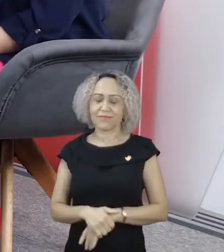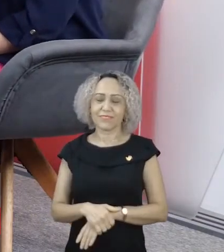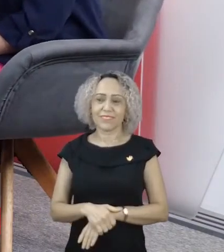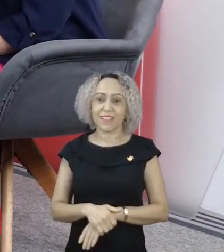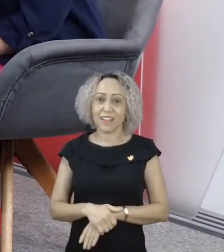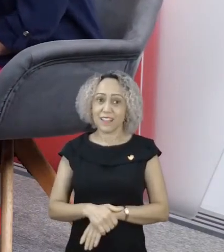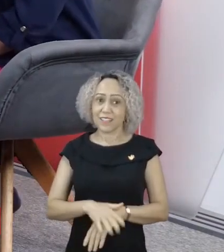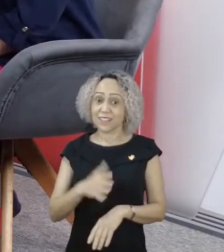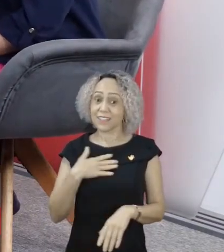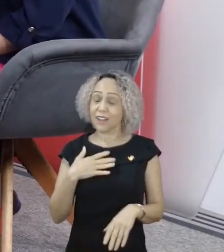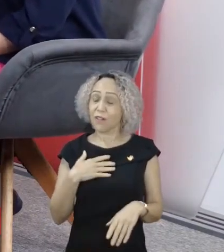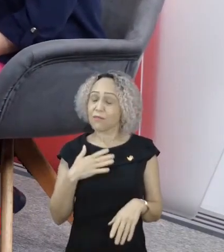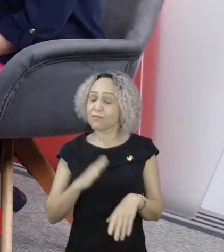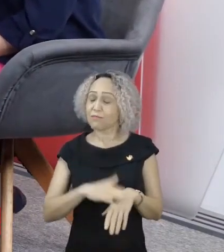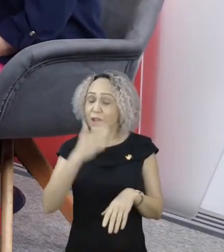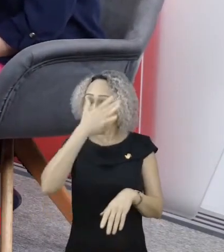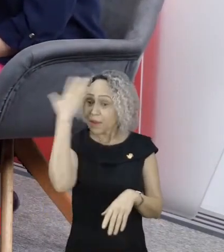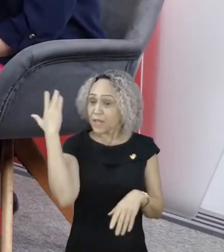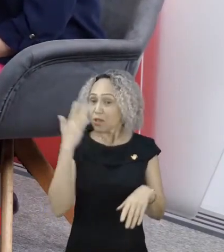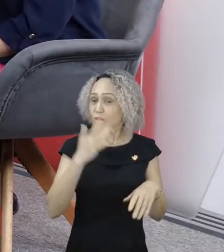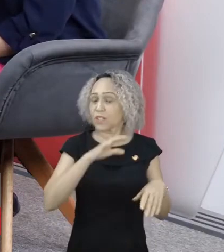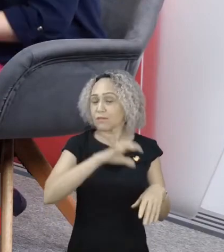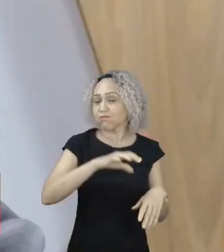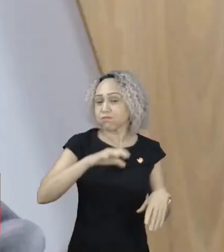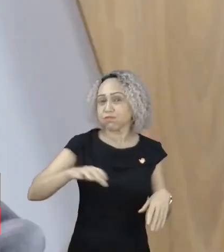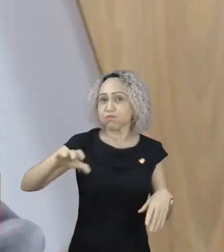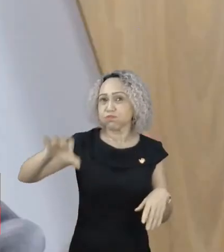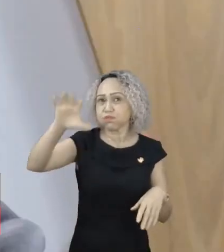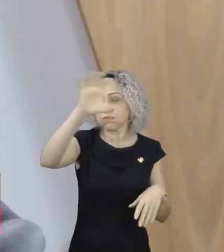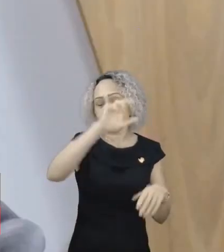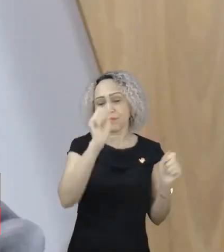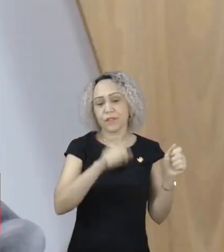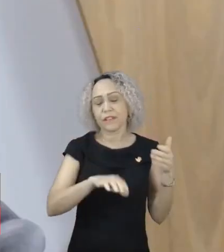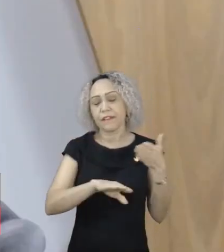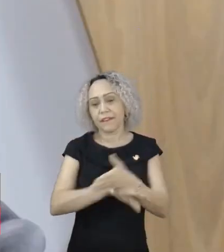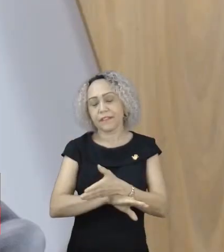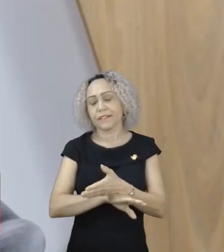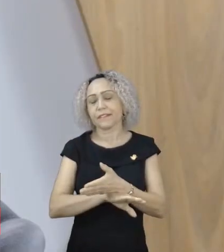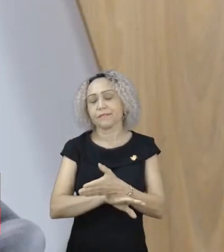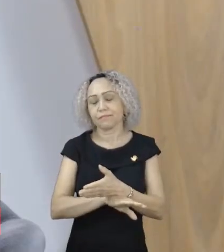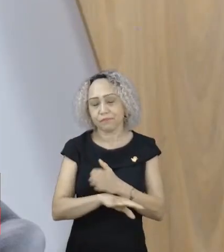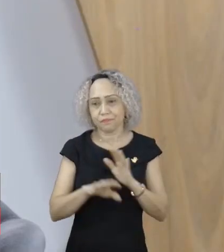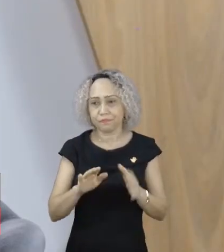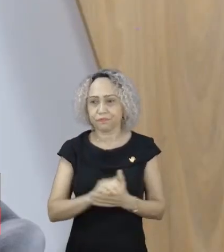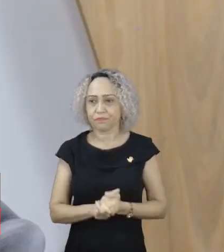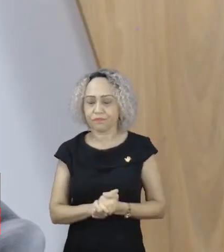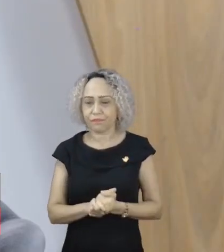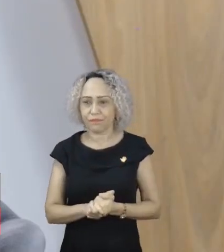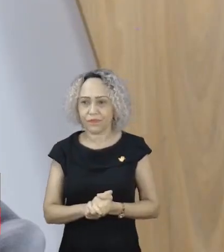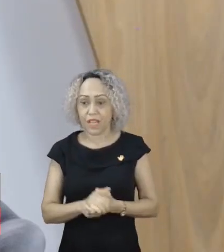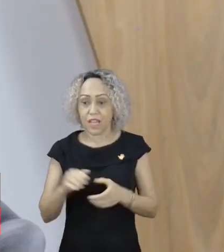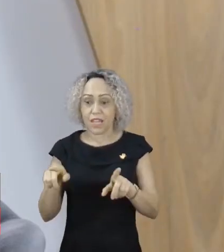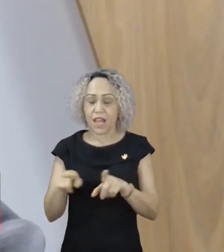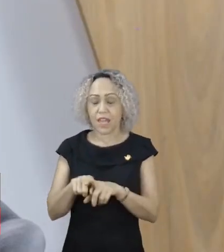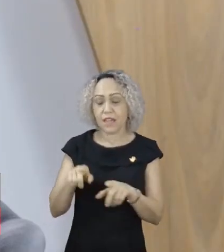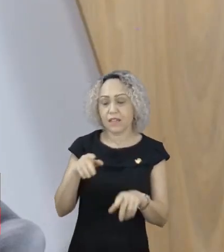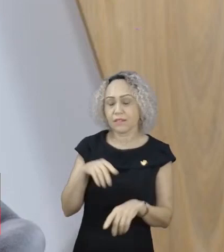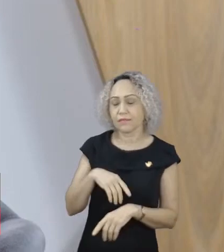a gente espera... e acho que tem uma questão, inclusive essa semana passada saiu um estudo interessante